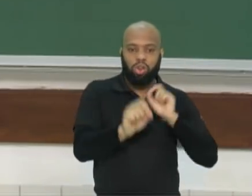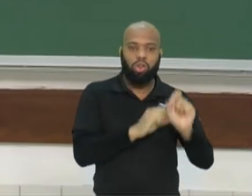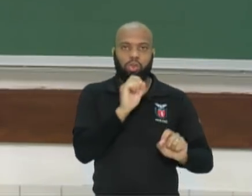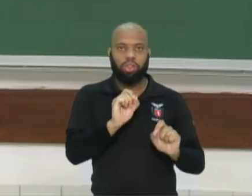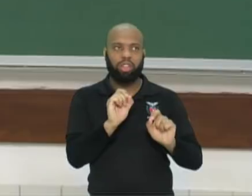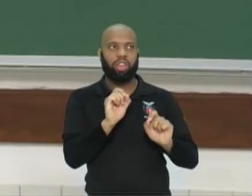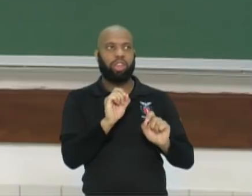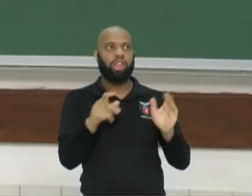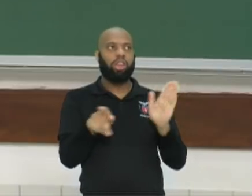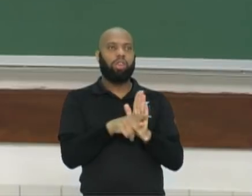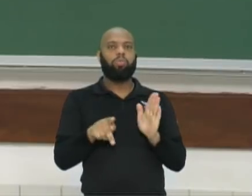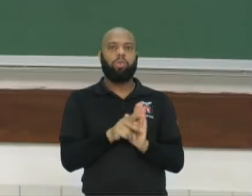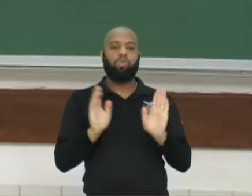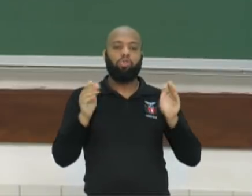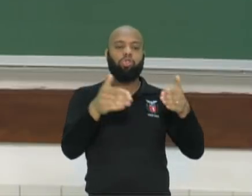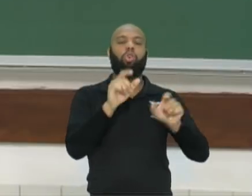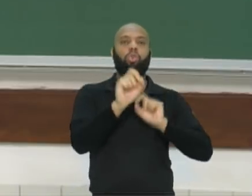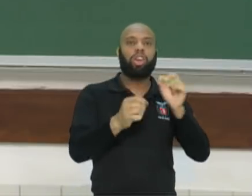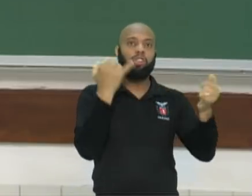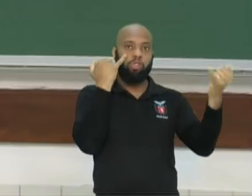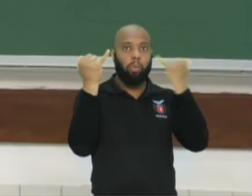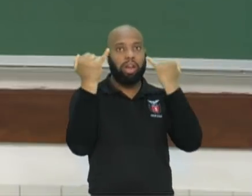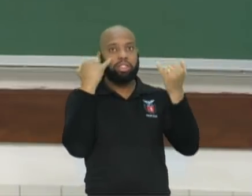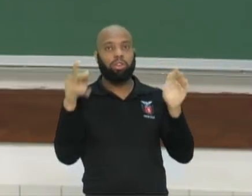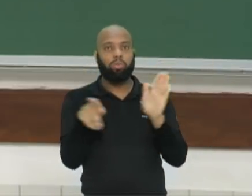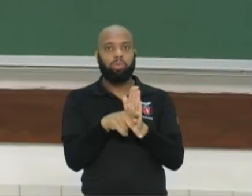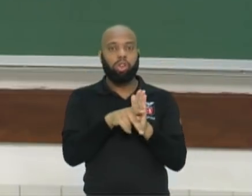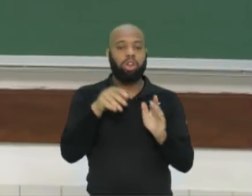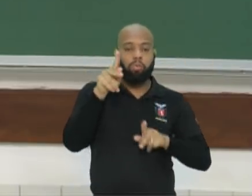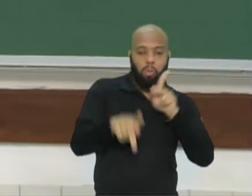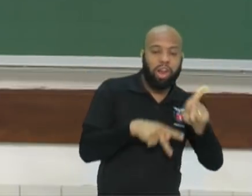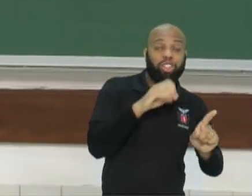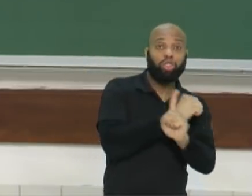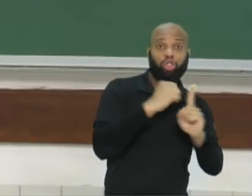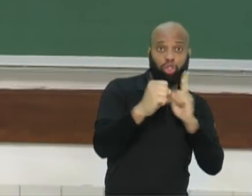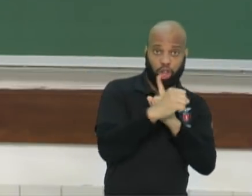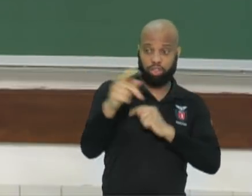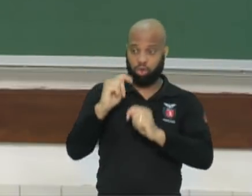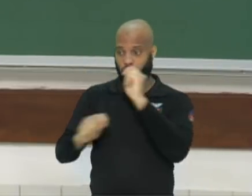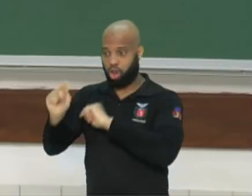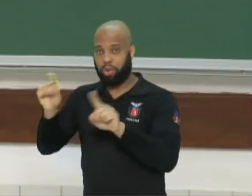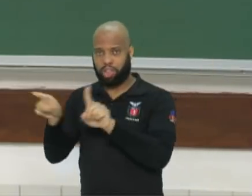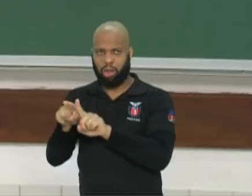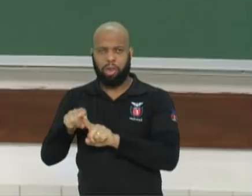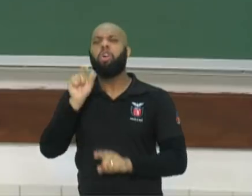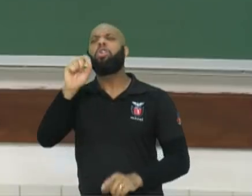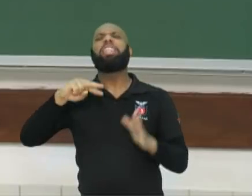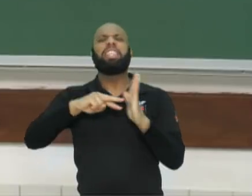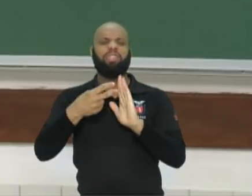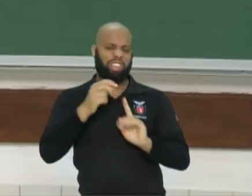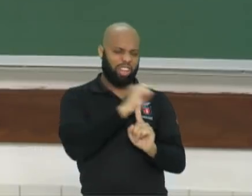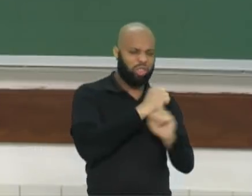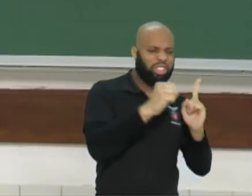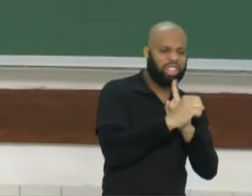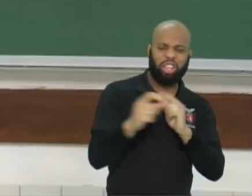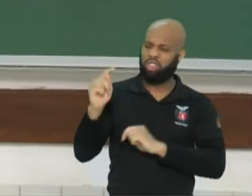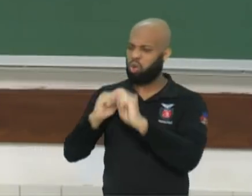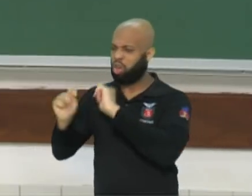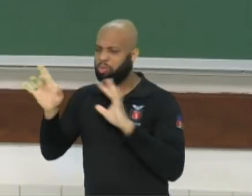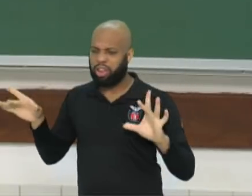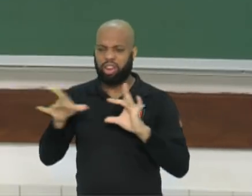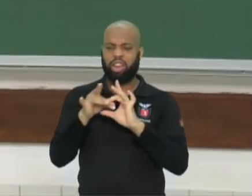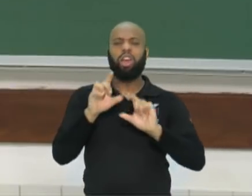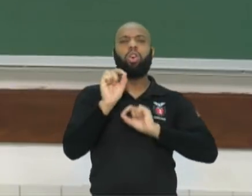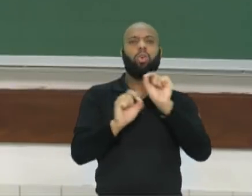nos dados da população, nos dados socioeconômicos. Então, quando a gente chama dado socioeconômico, quando ele